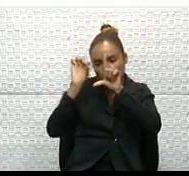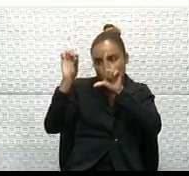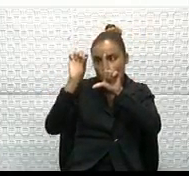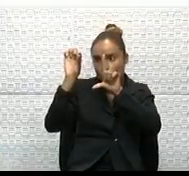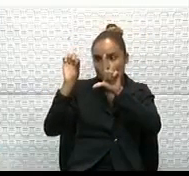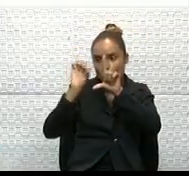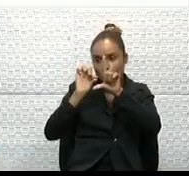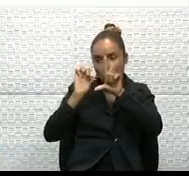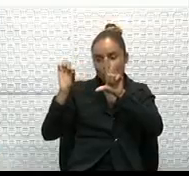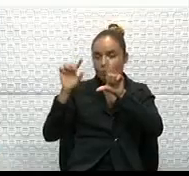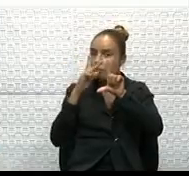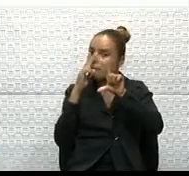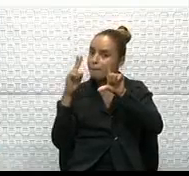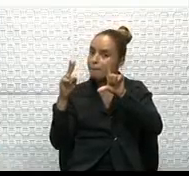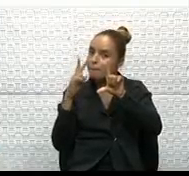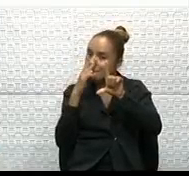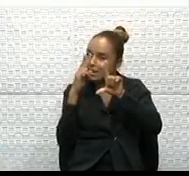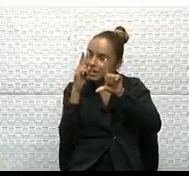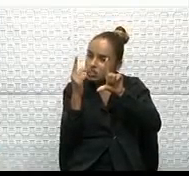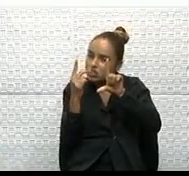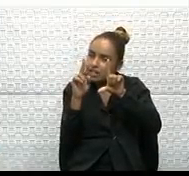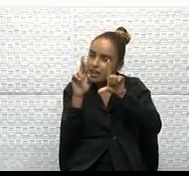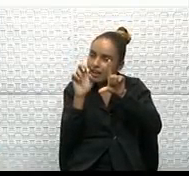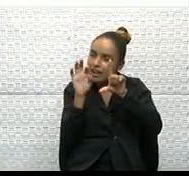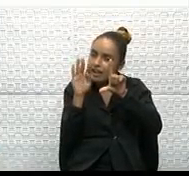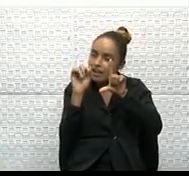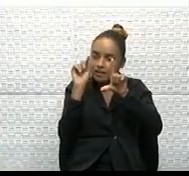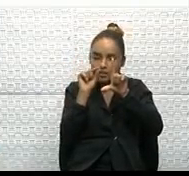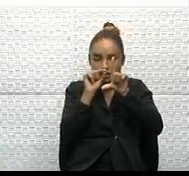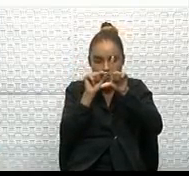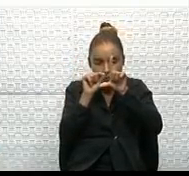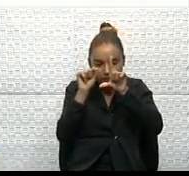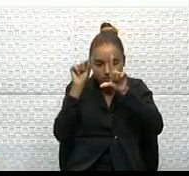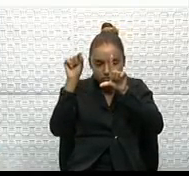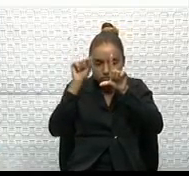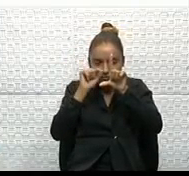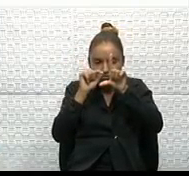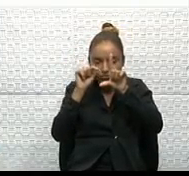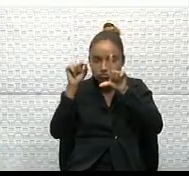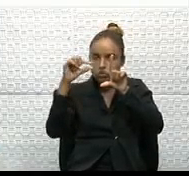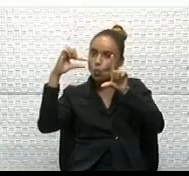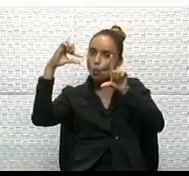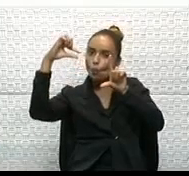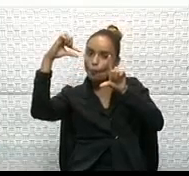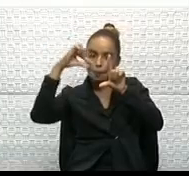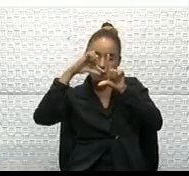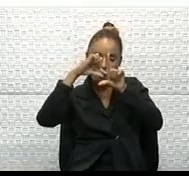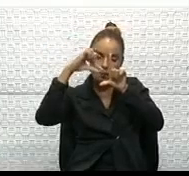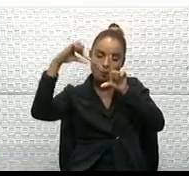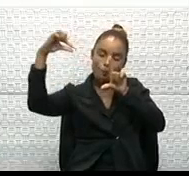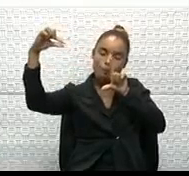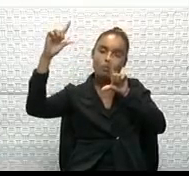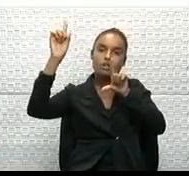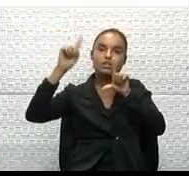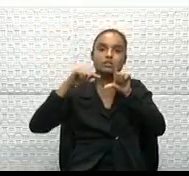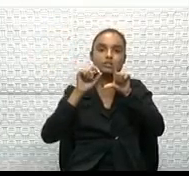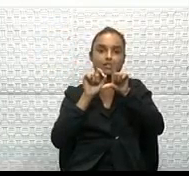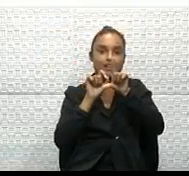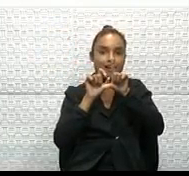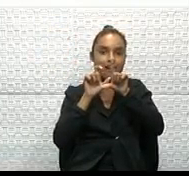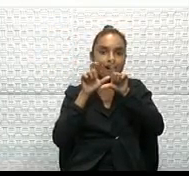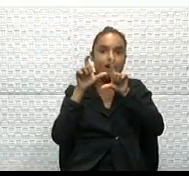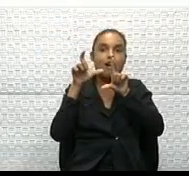ainda de uma reta. É praticamente uma reta. Neste caso, como a reta também é crescente, ela cresce da